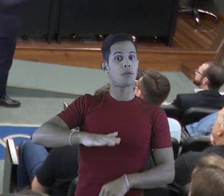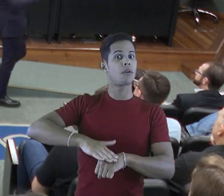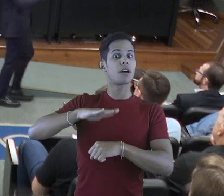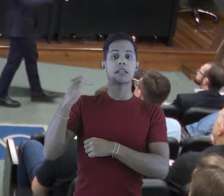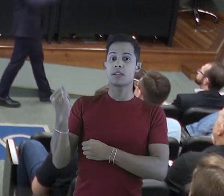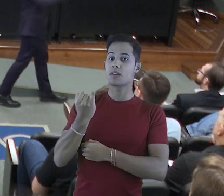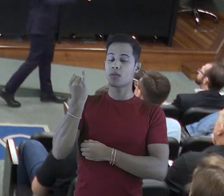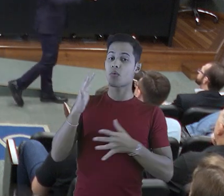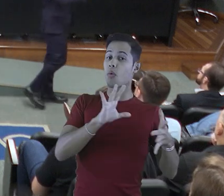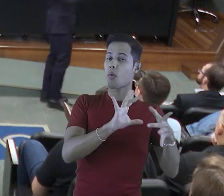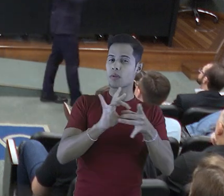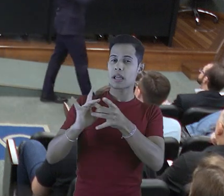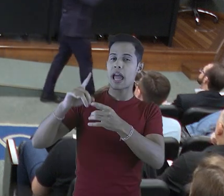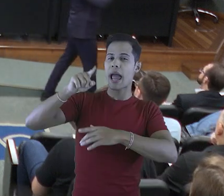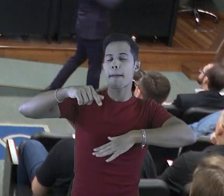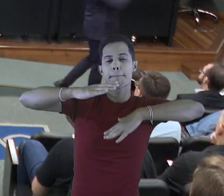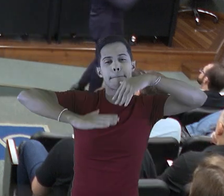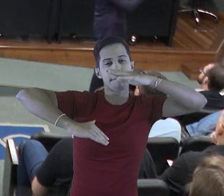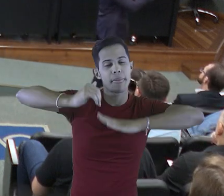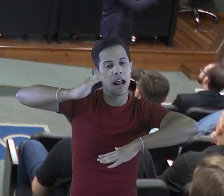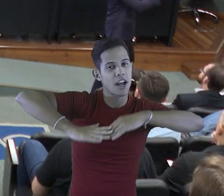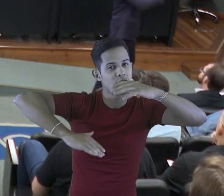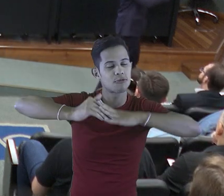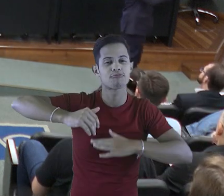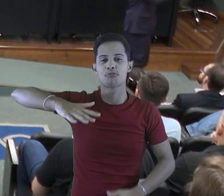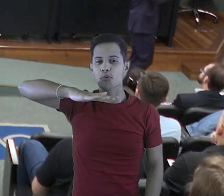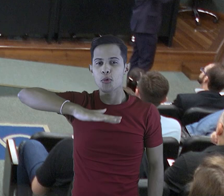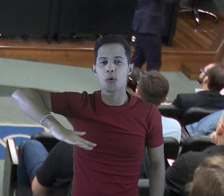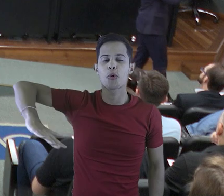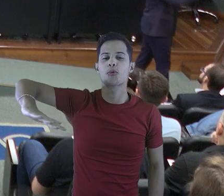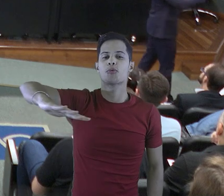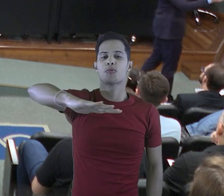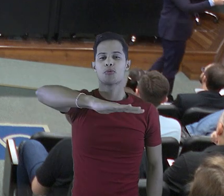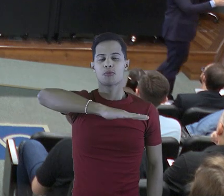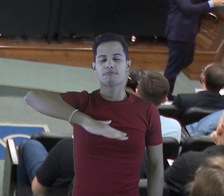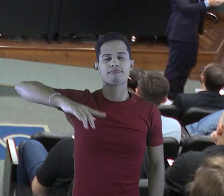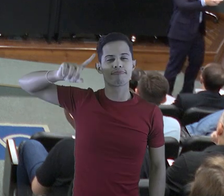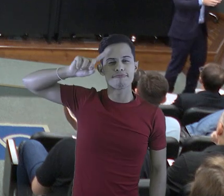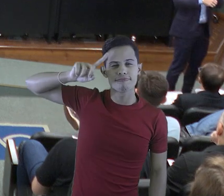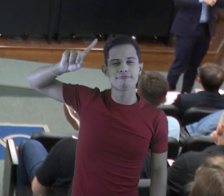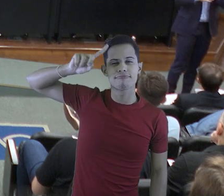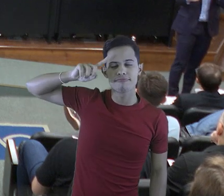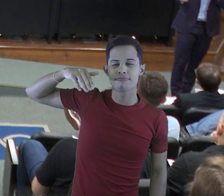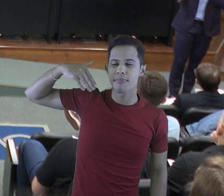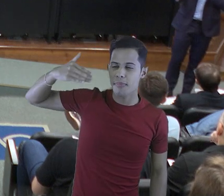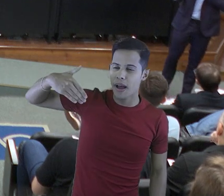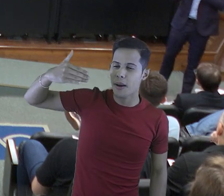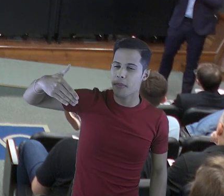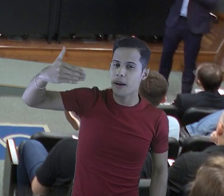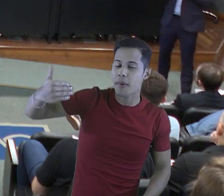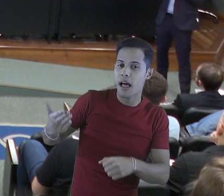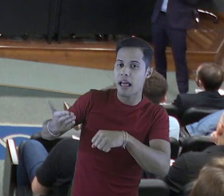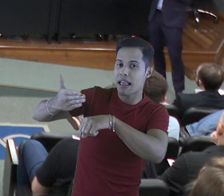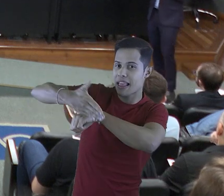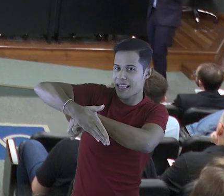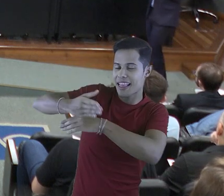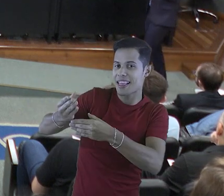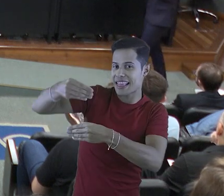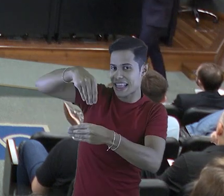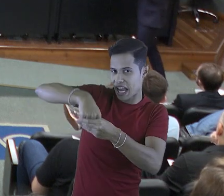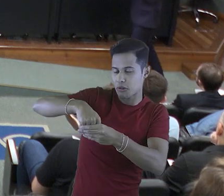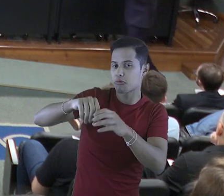são as questões práticas que vocês diariamente tramitam dentro da Assembleia,